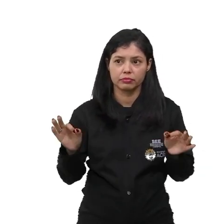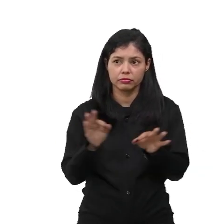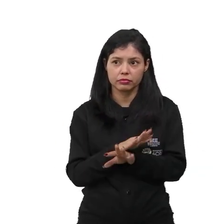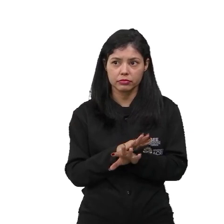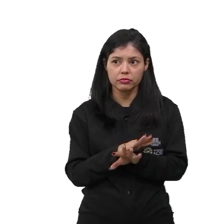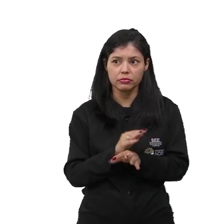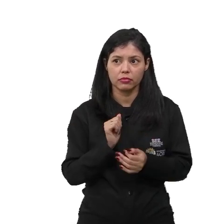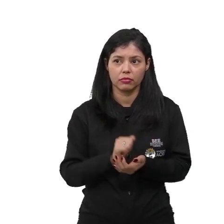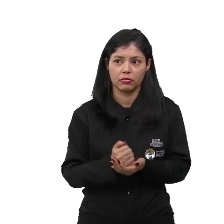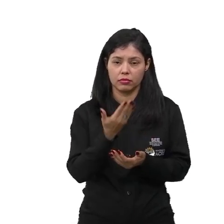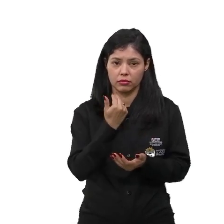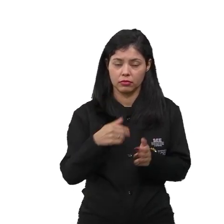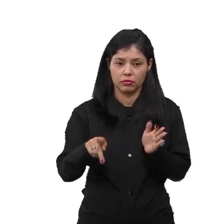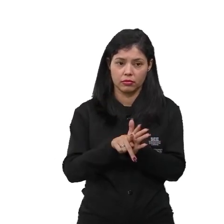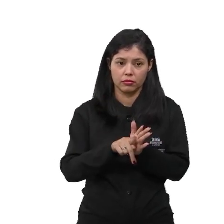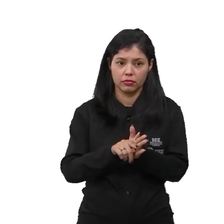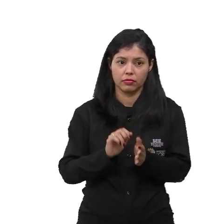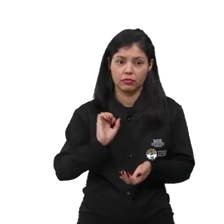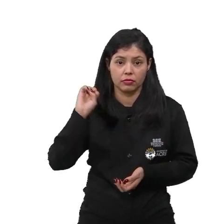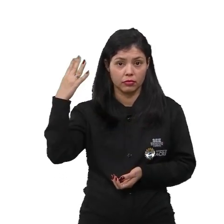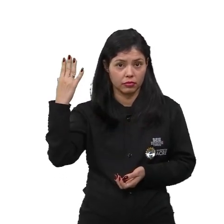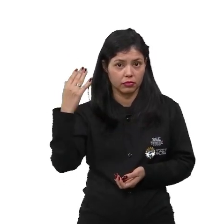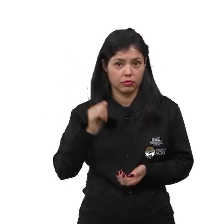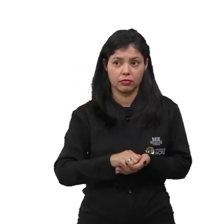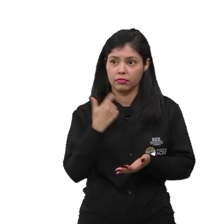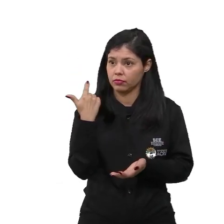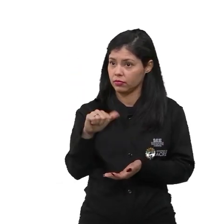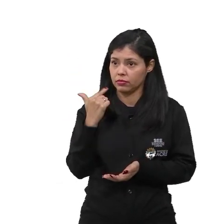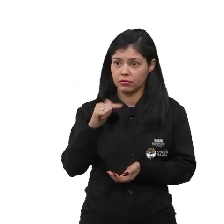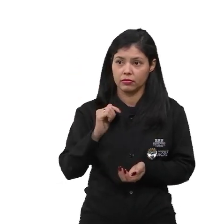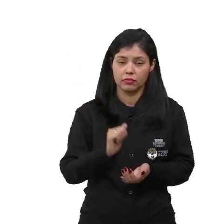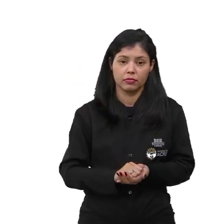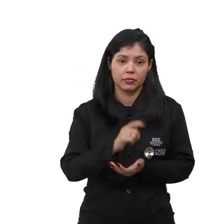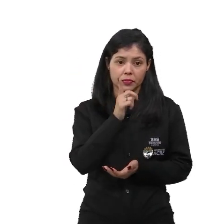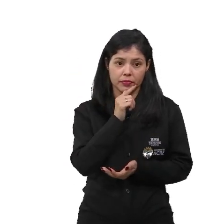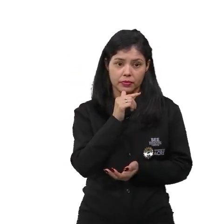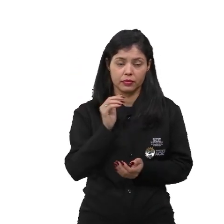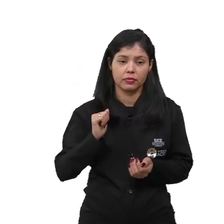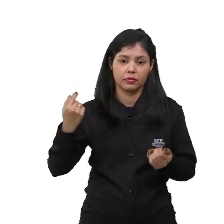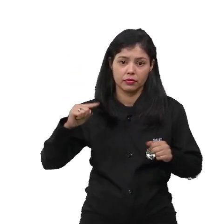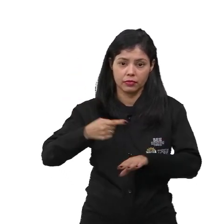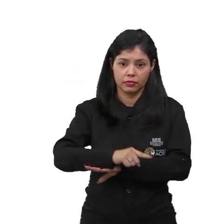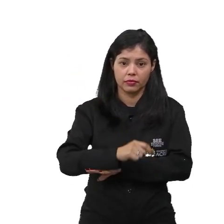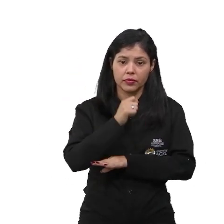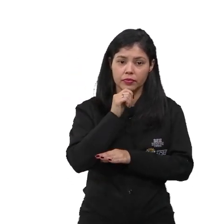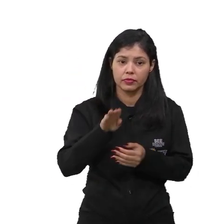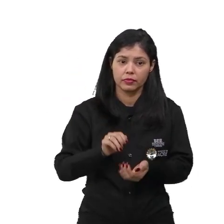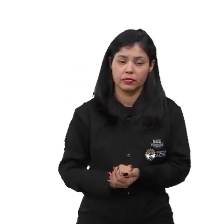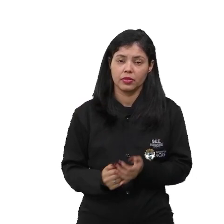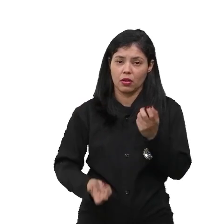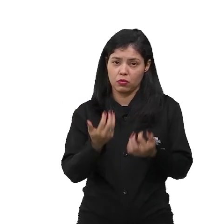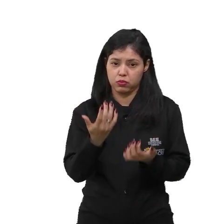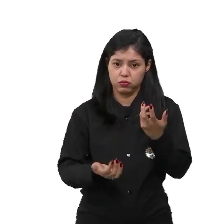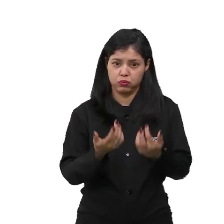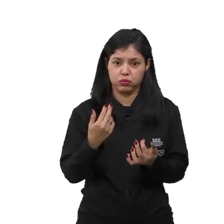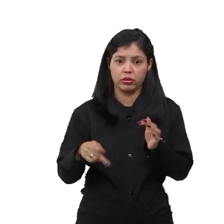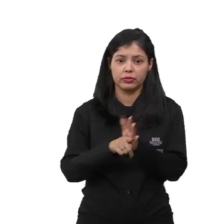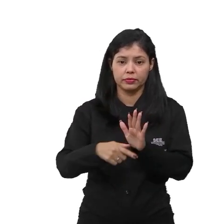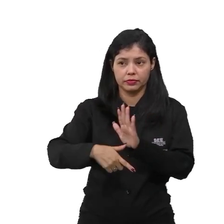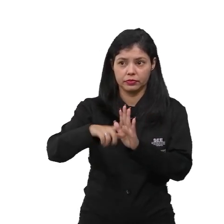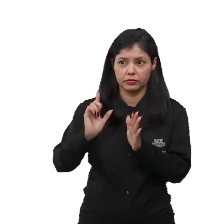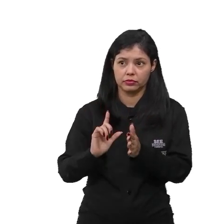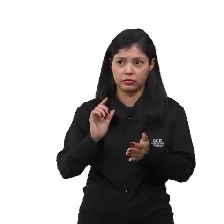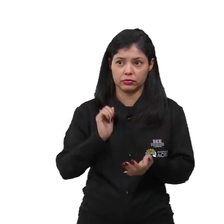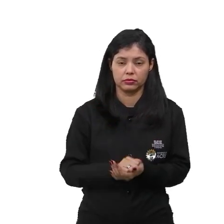acaba ingerindo. Ou caso você não tenha ali uma água filtrada, né, ou tratada, ferver ali a água antes